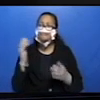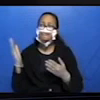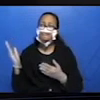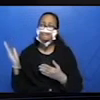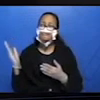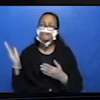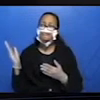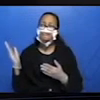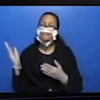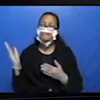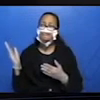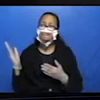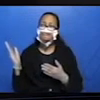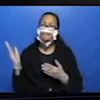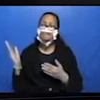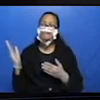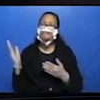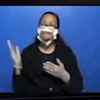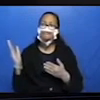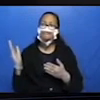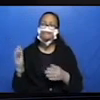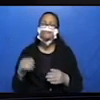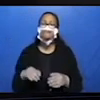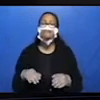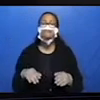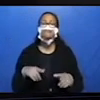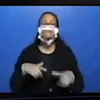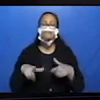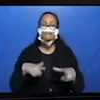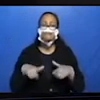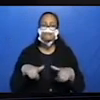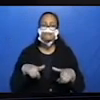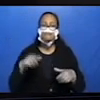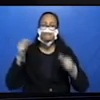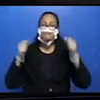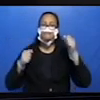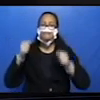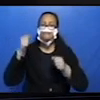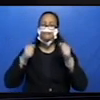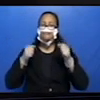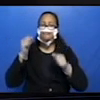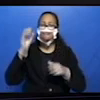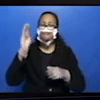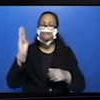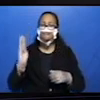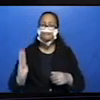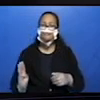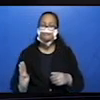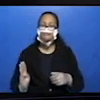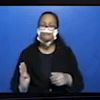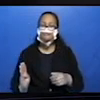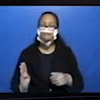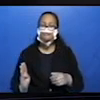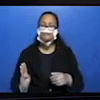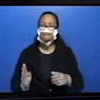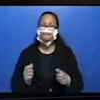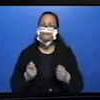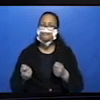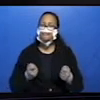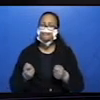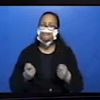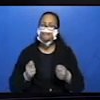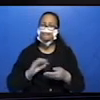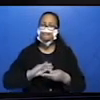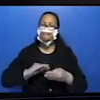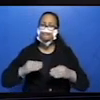um outro cientista que trabalha numa empresa brasileira que pesquisa sobre o controle biológico de ácaros